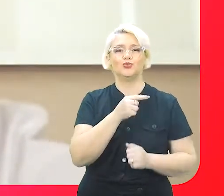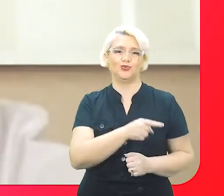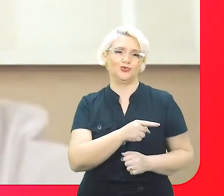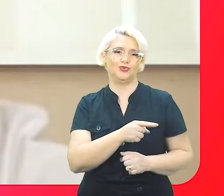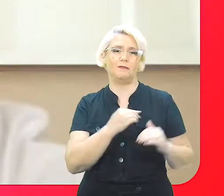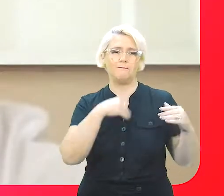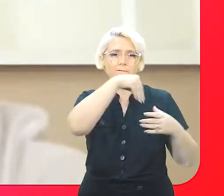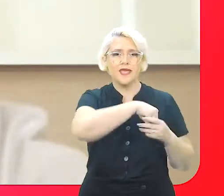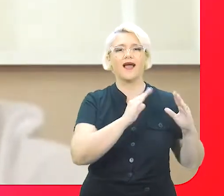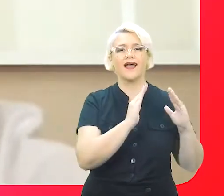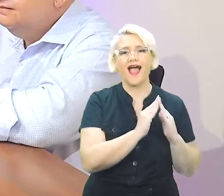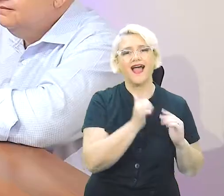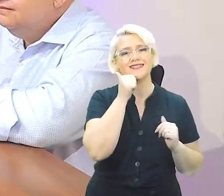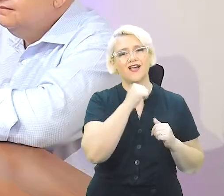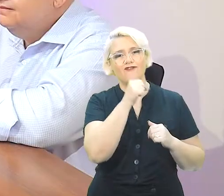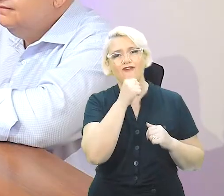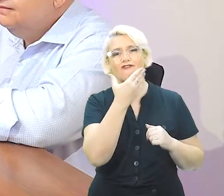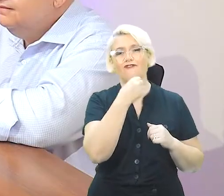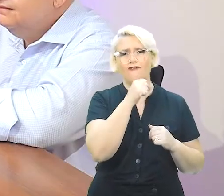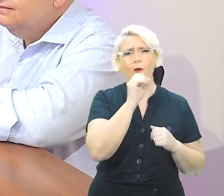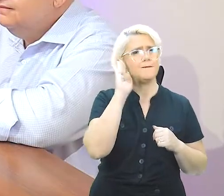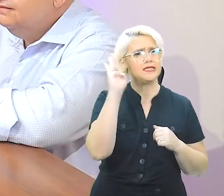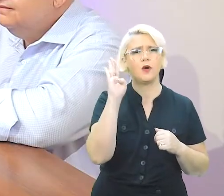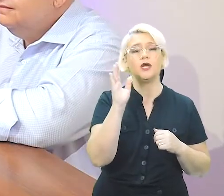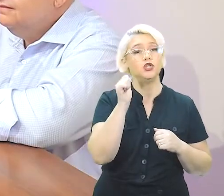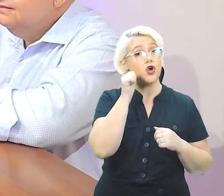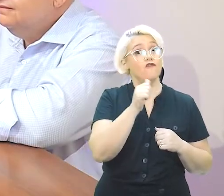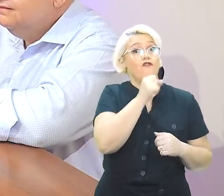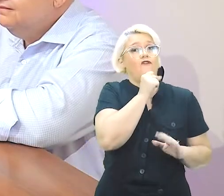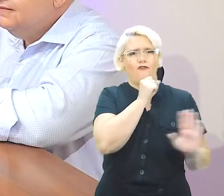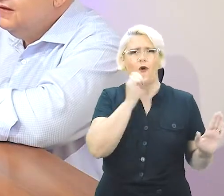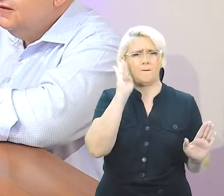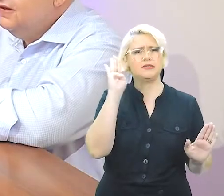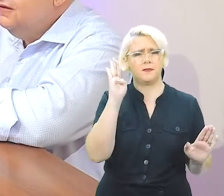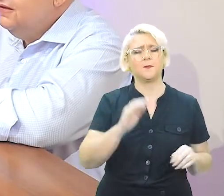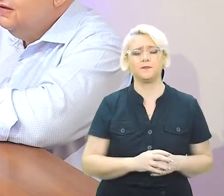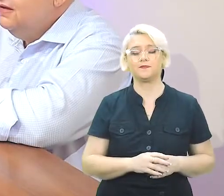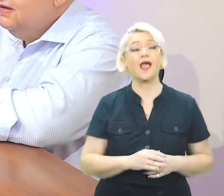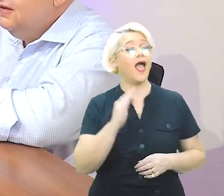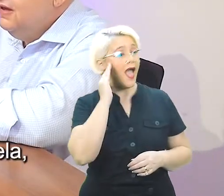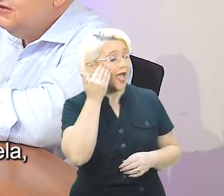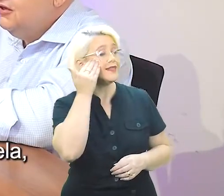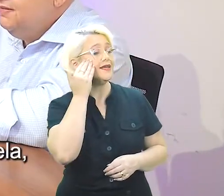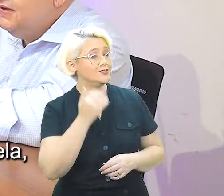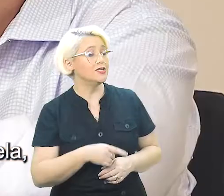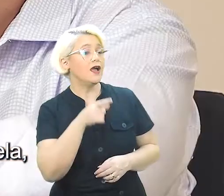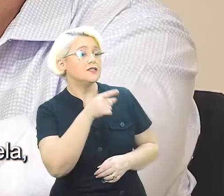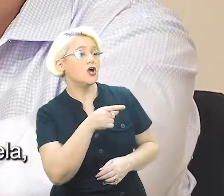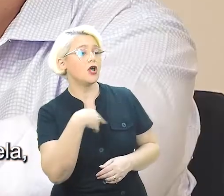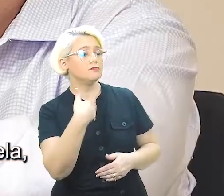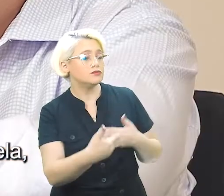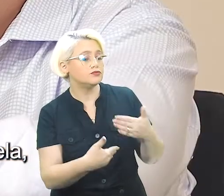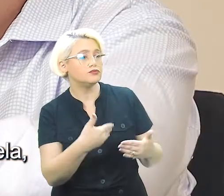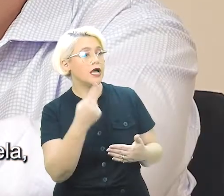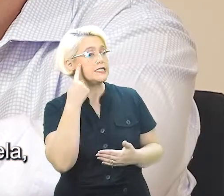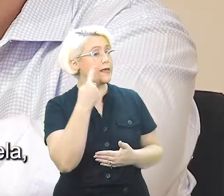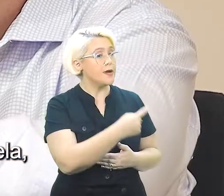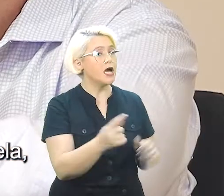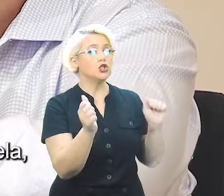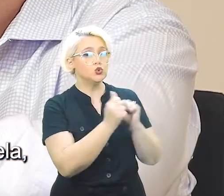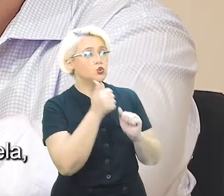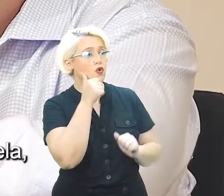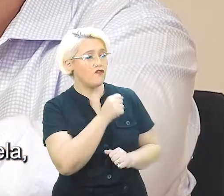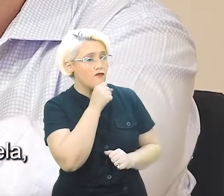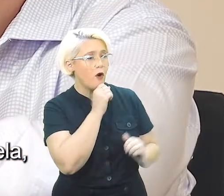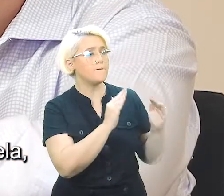na minha casa, com os meus avós, principalmente com a minha avó, né? Entendi. E a senhora passava assim a semana com